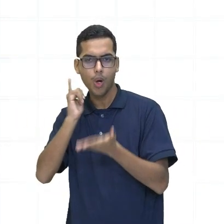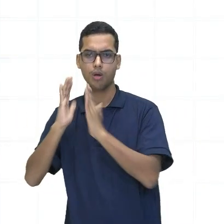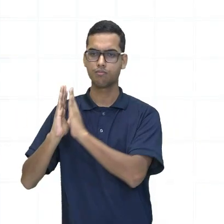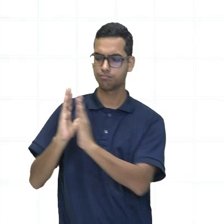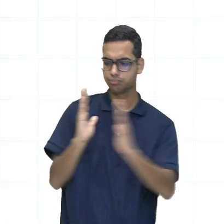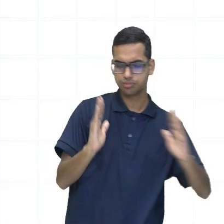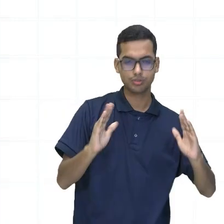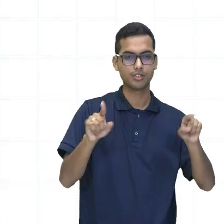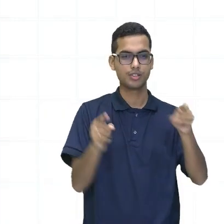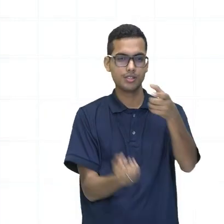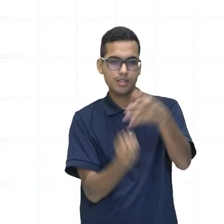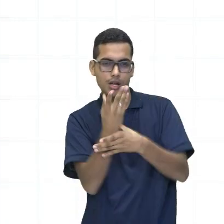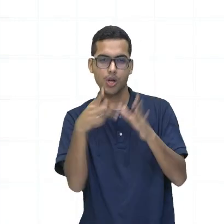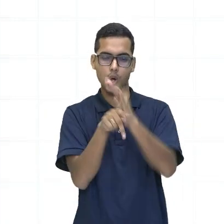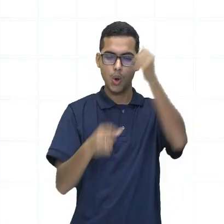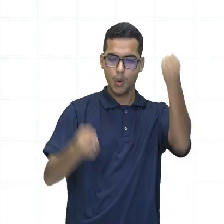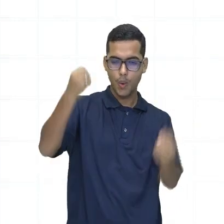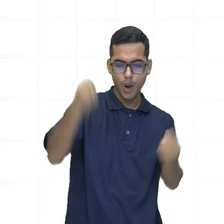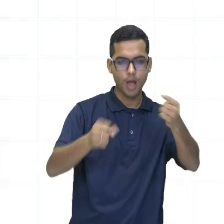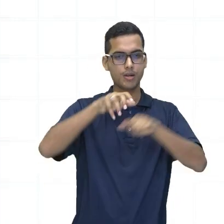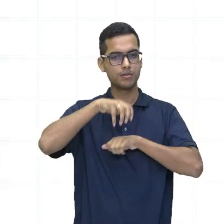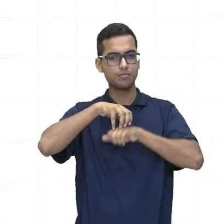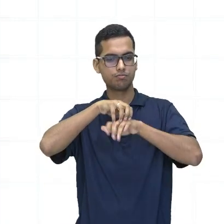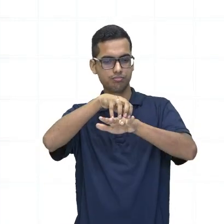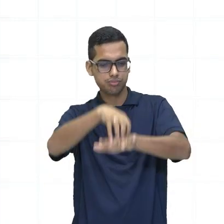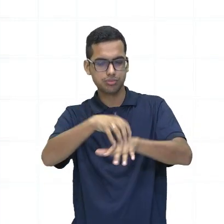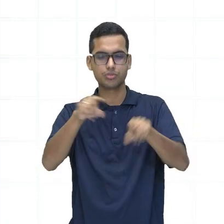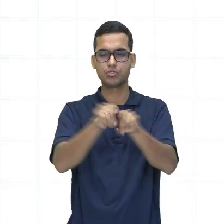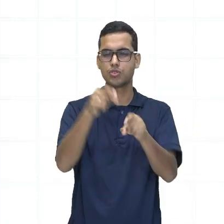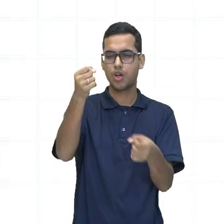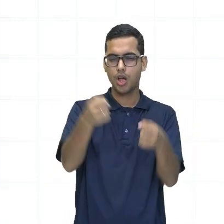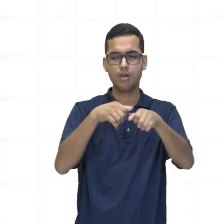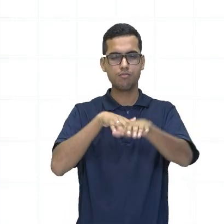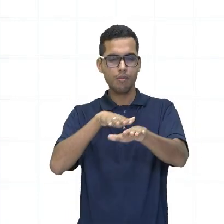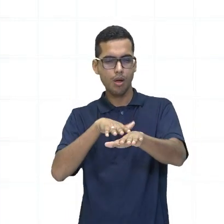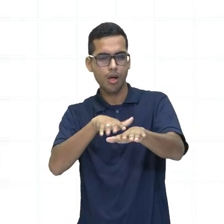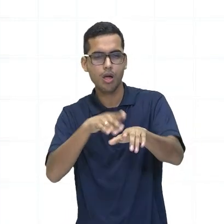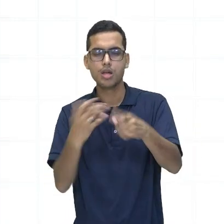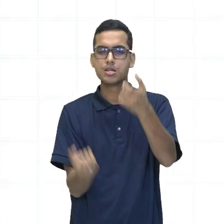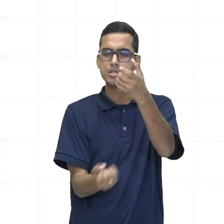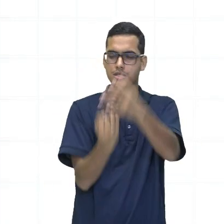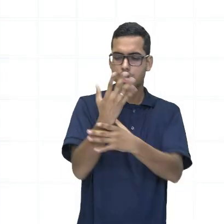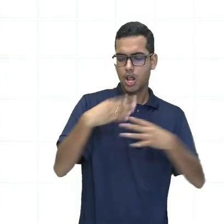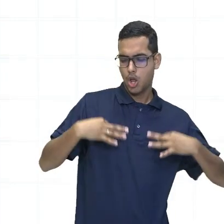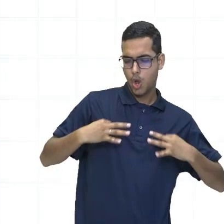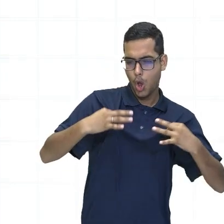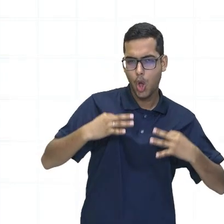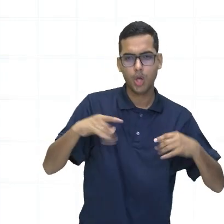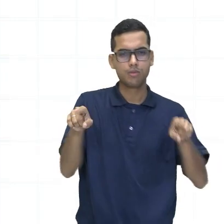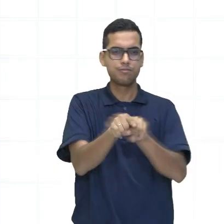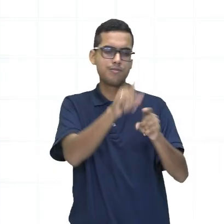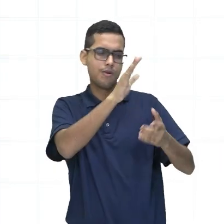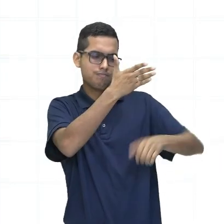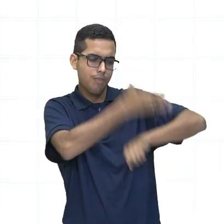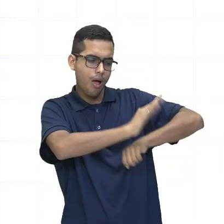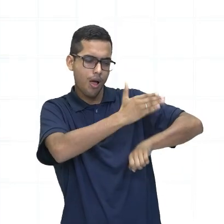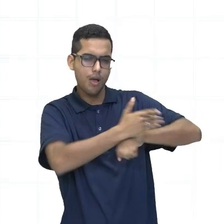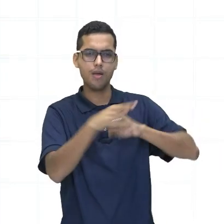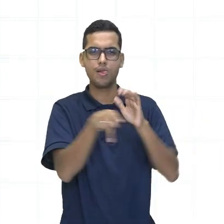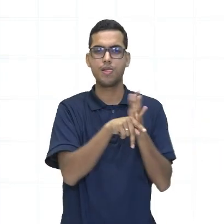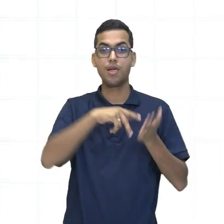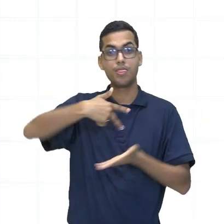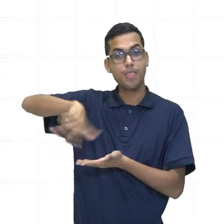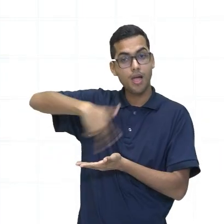carros alegóricos, como vocês estão vendo, produzir fantasias, ensaiar os passos da evolução do